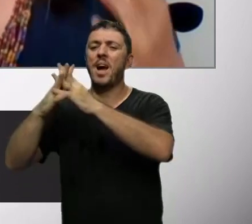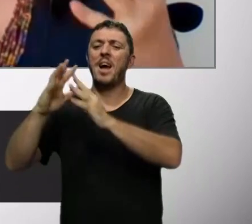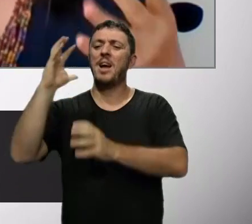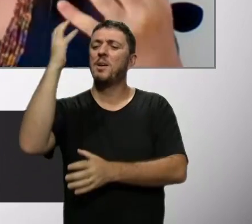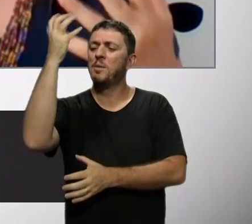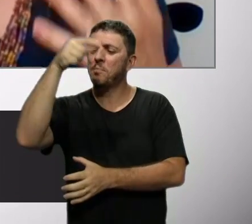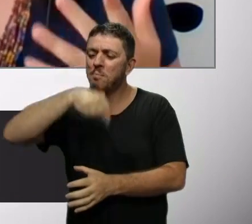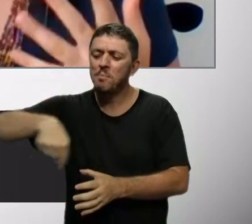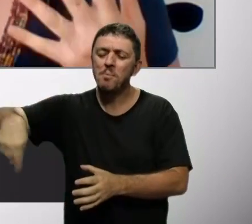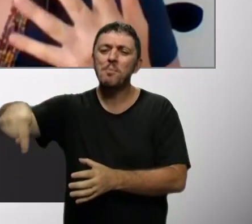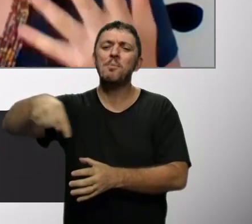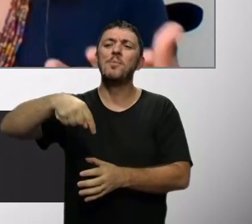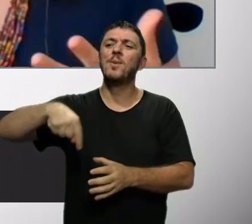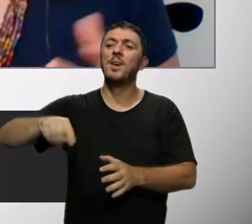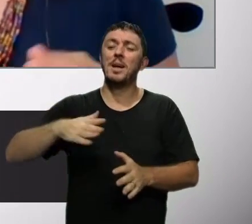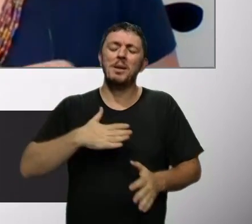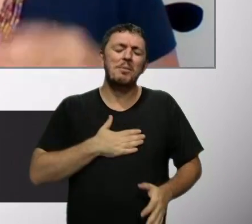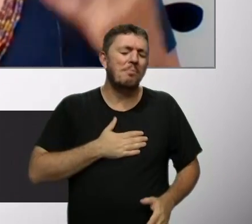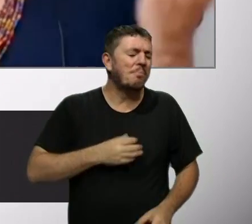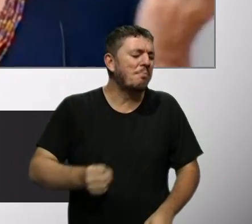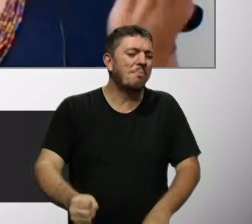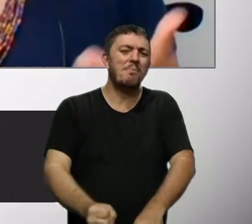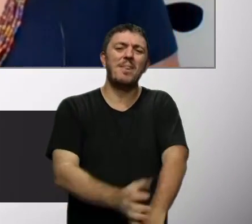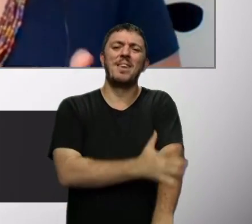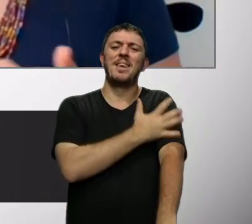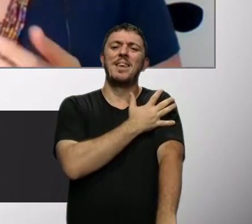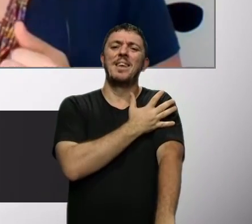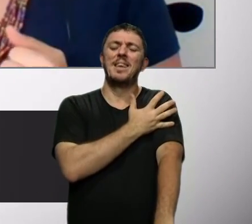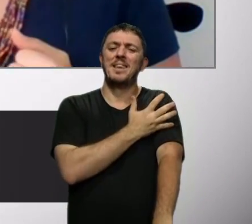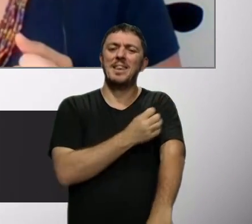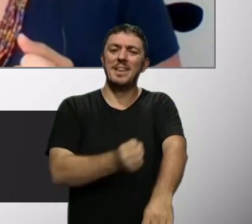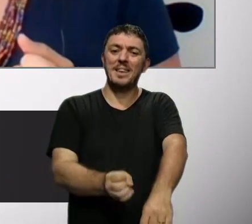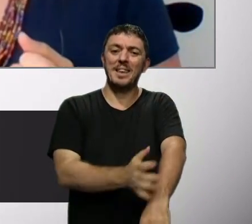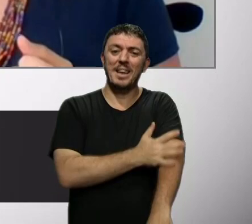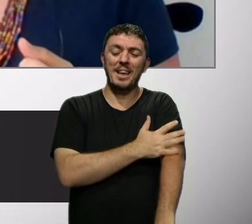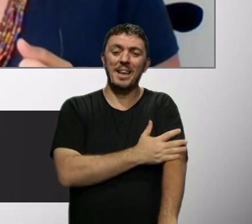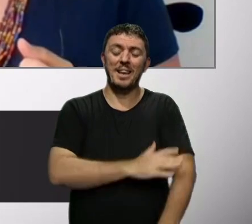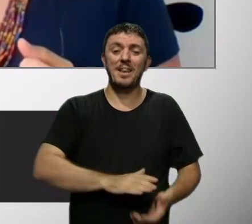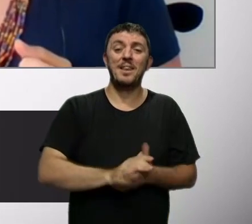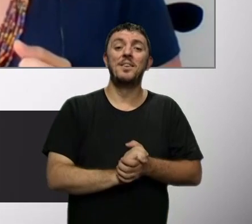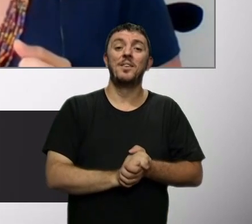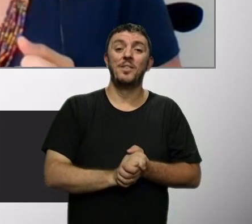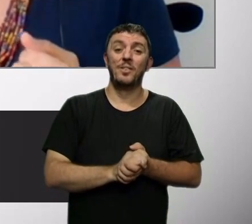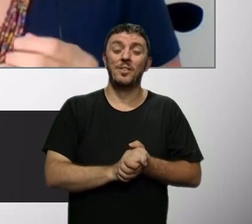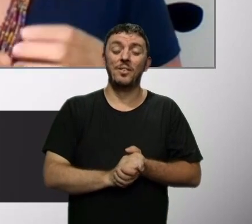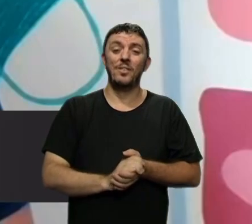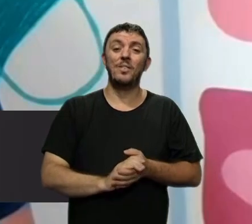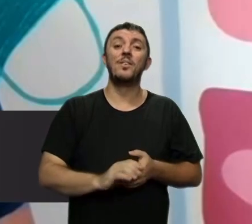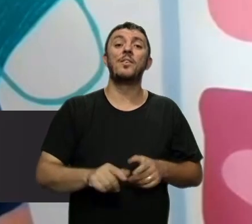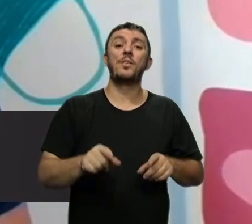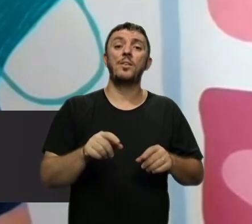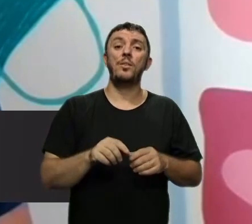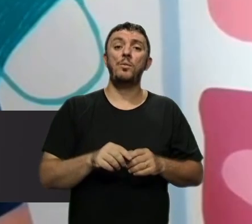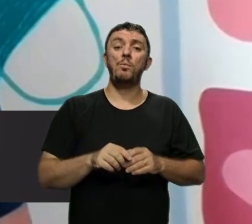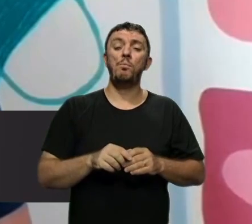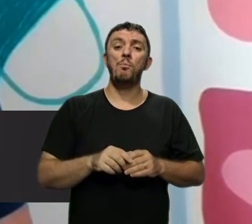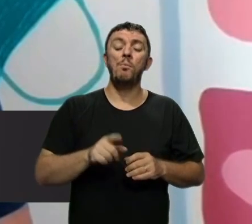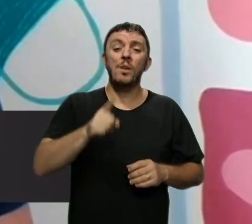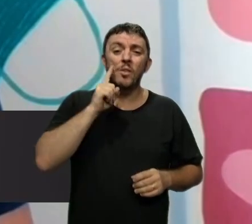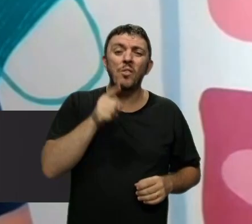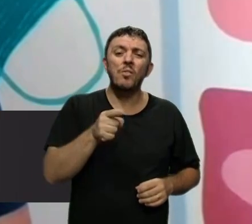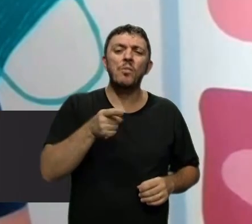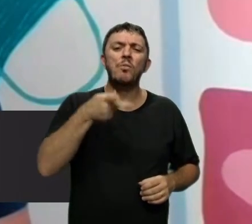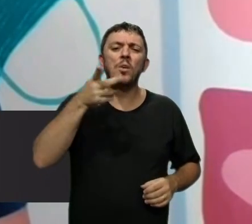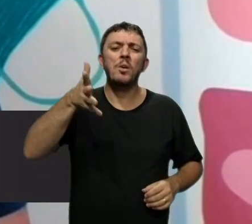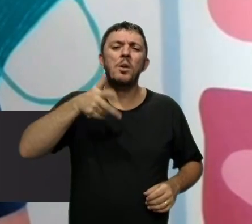Vocês não imaginam a minha emoção, né? Principalmente nesse último relato que falou sobre essa